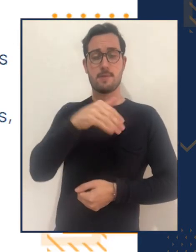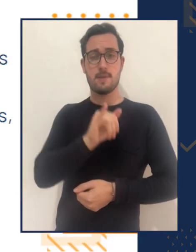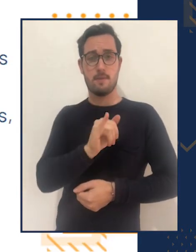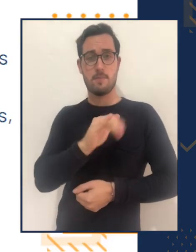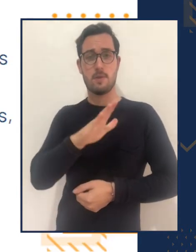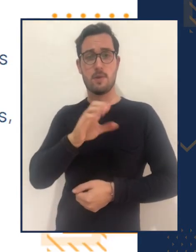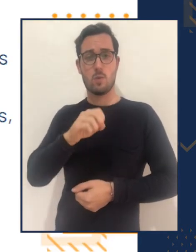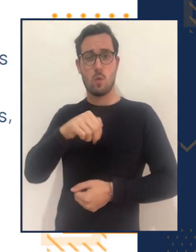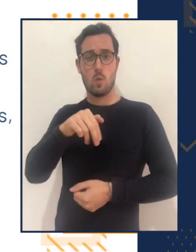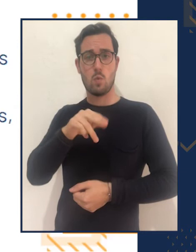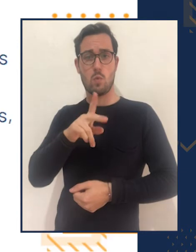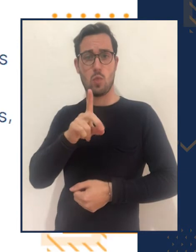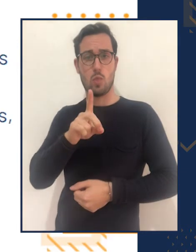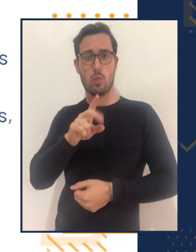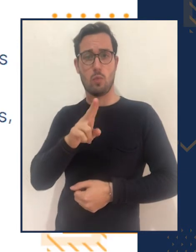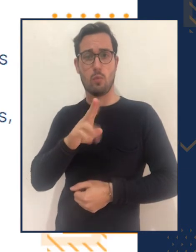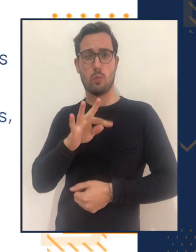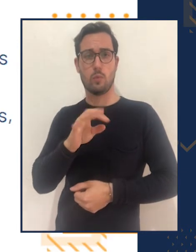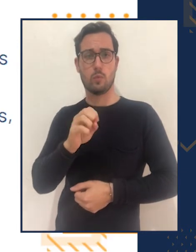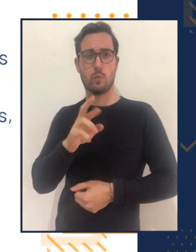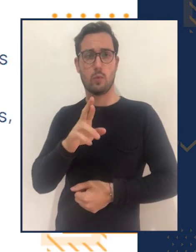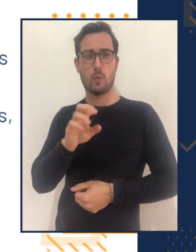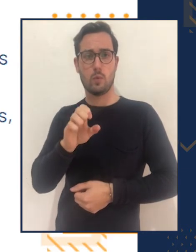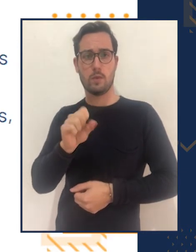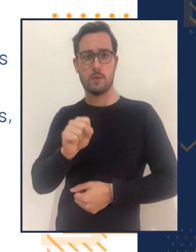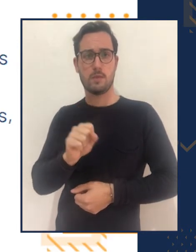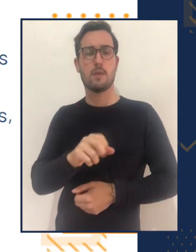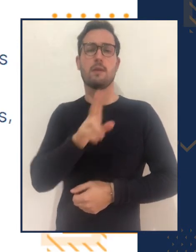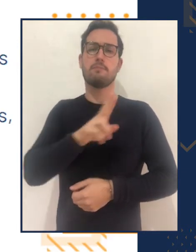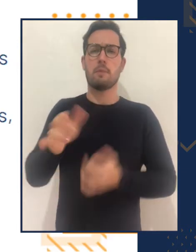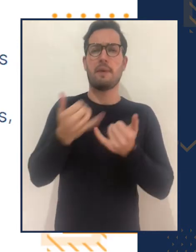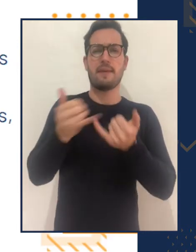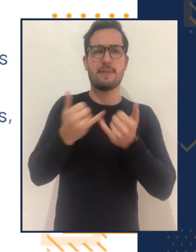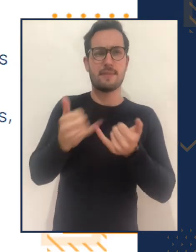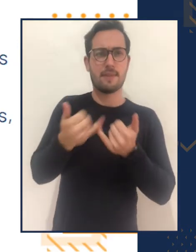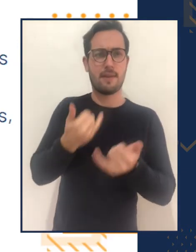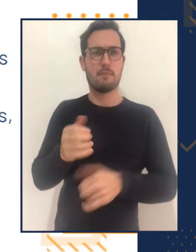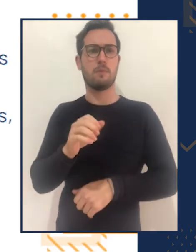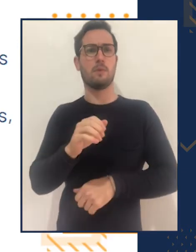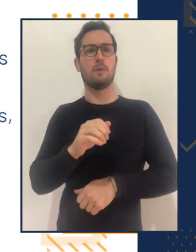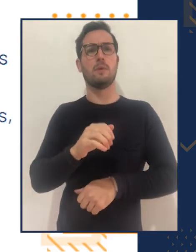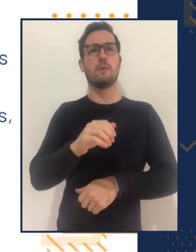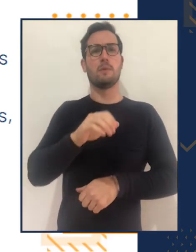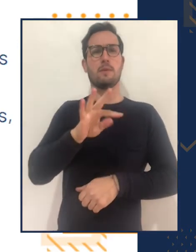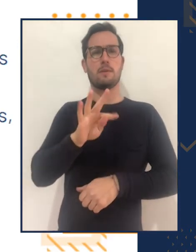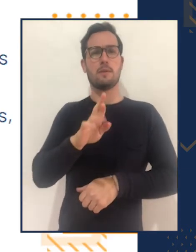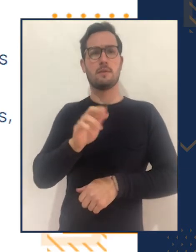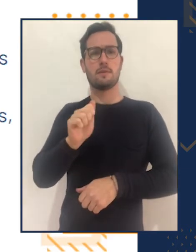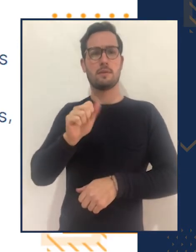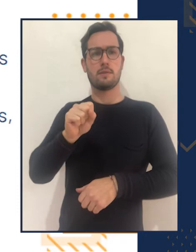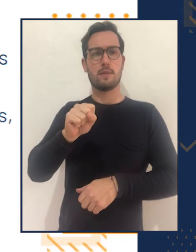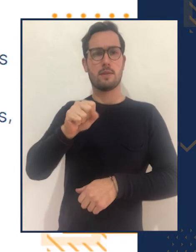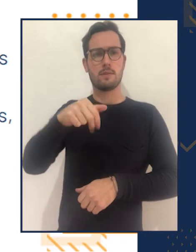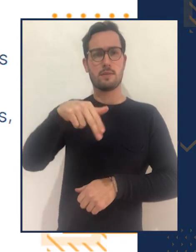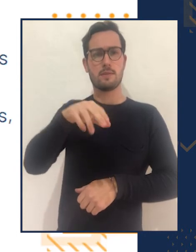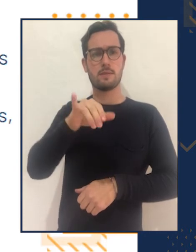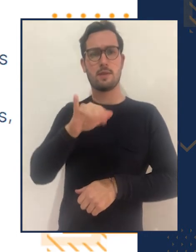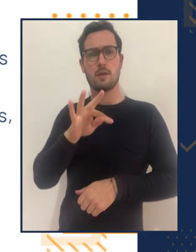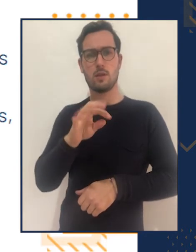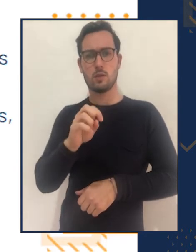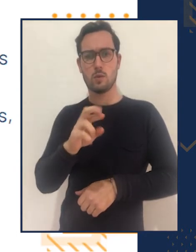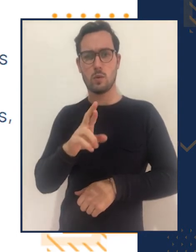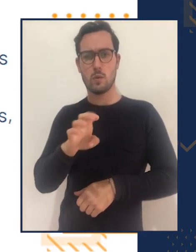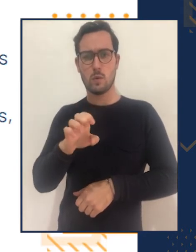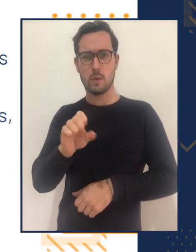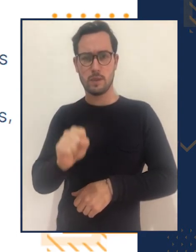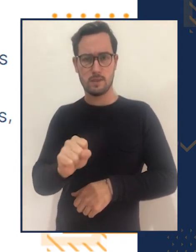os semicondutores, então, possuem uma resistência intermediária entre os condutores isolantes, então germânio, silício, e eles são amplamente